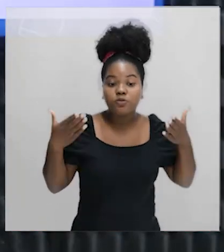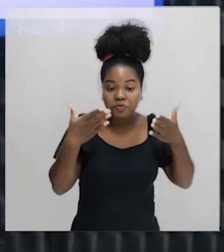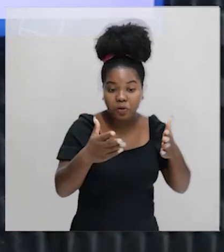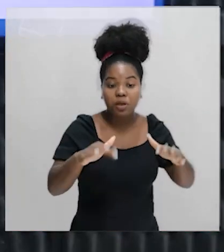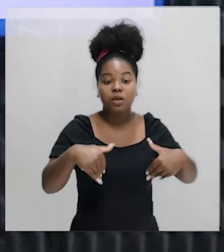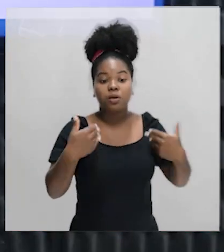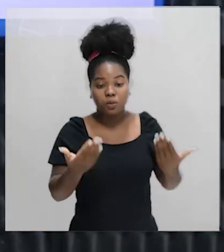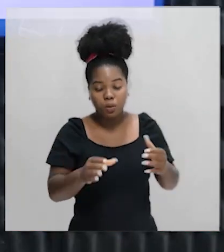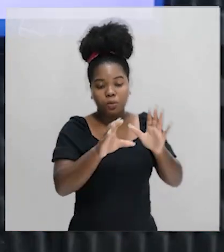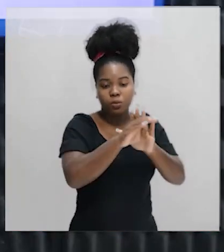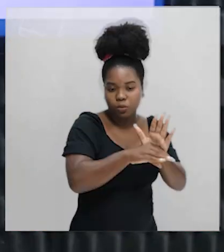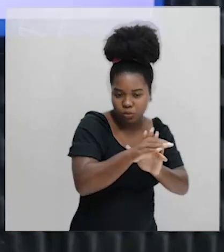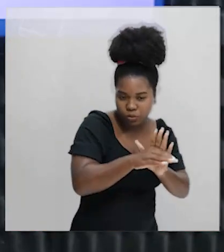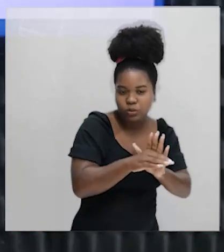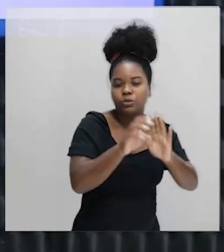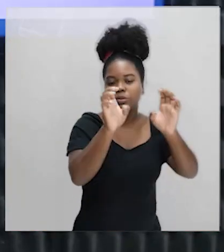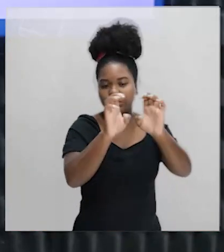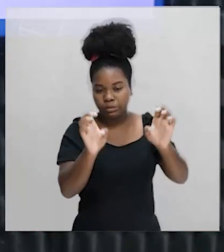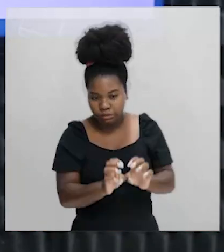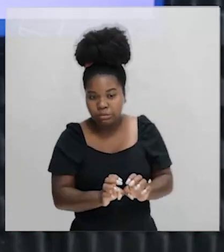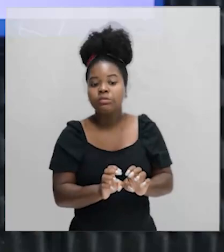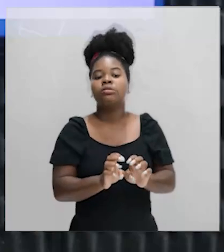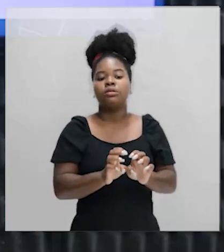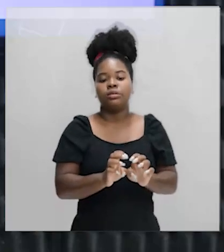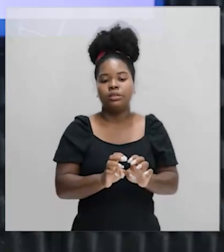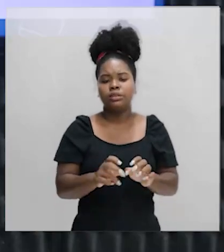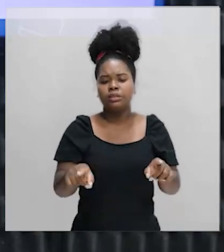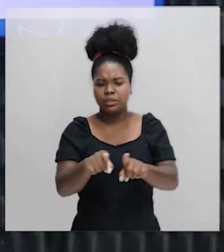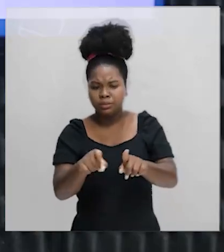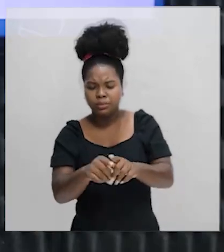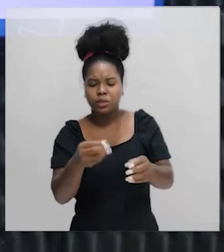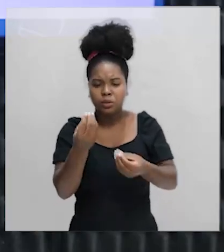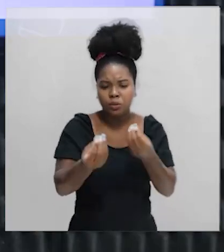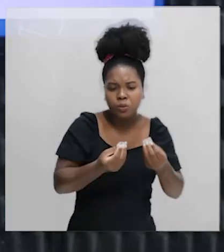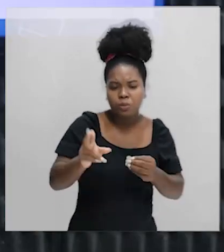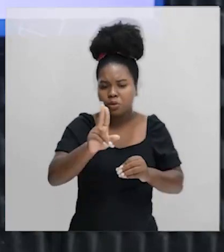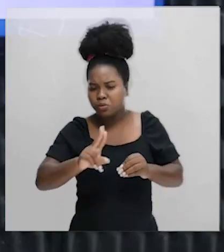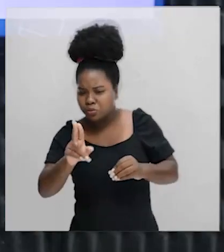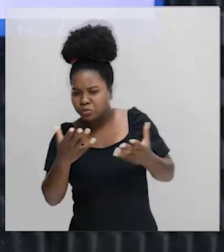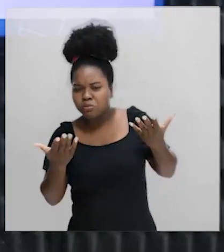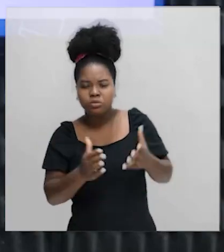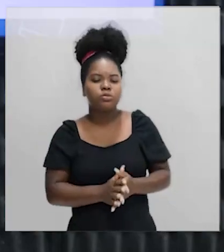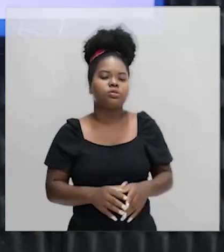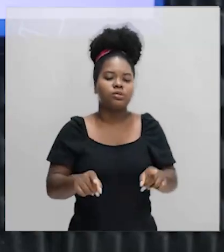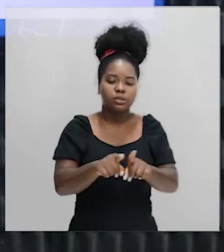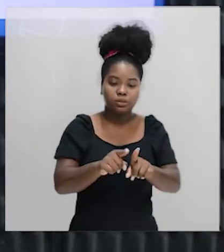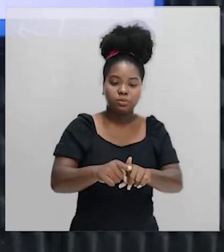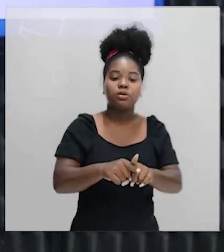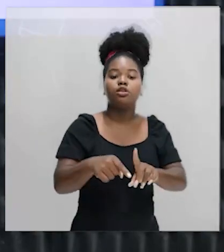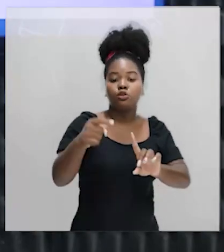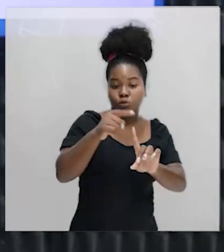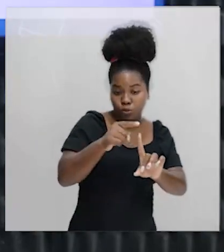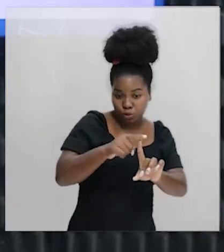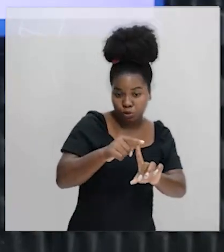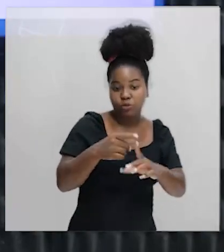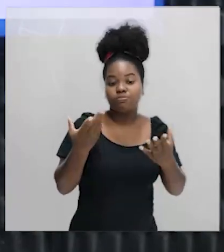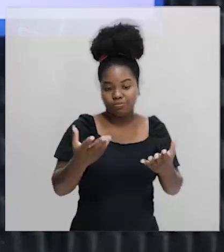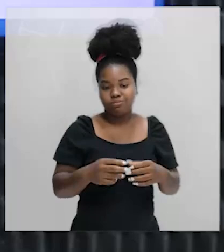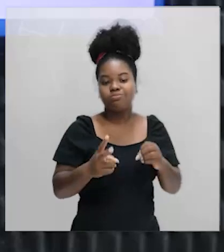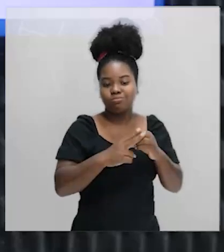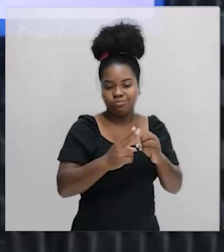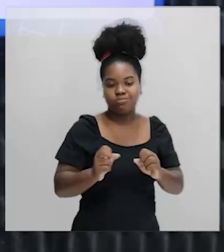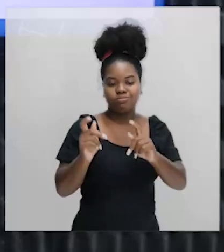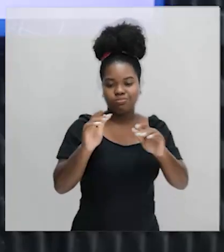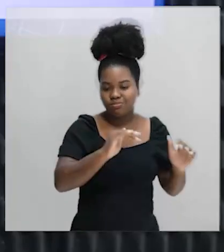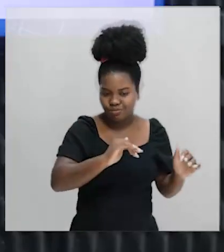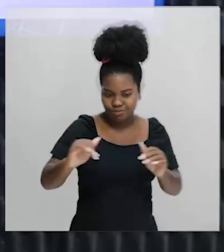sobre o conceito, a estrutura, as flexões do verbo e também as formas nominais. Então, vamos